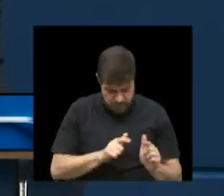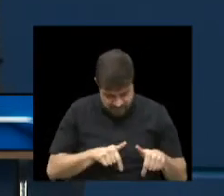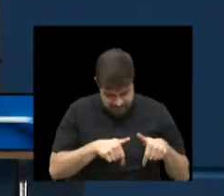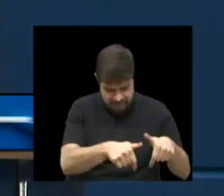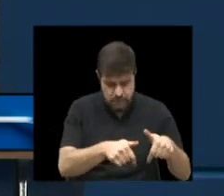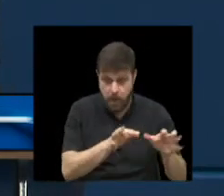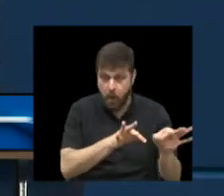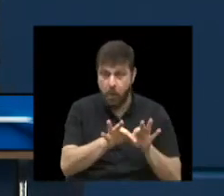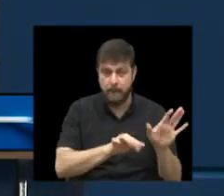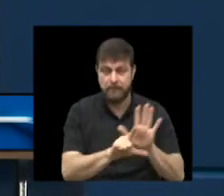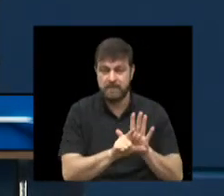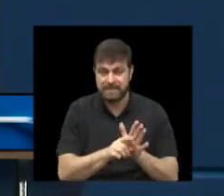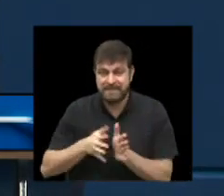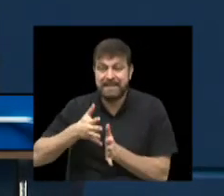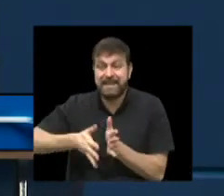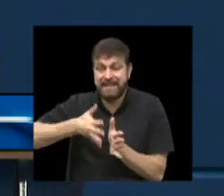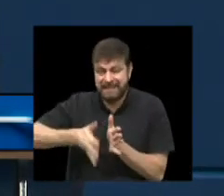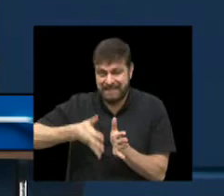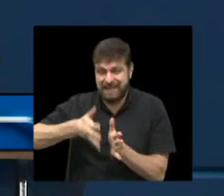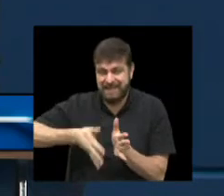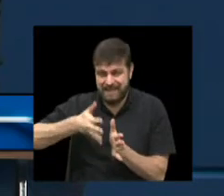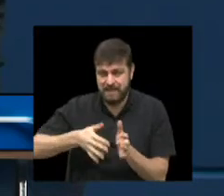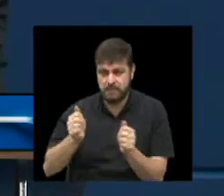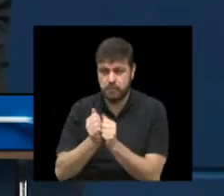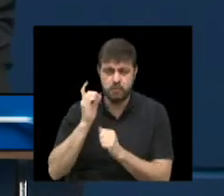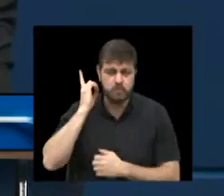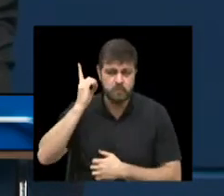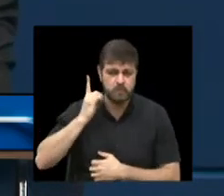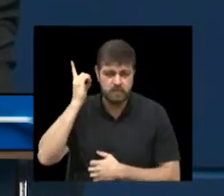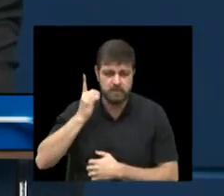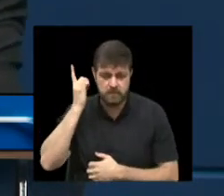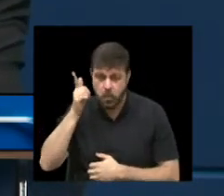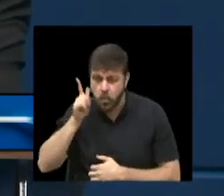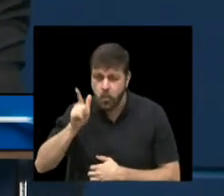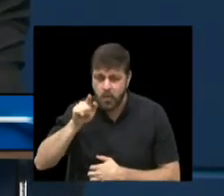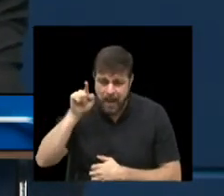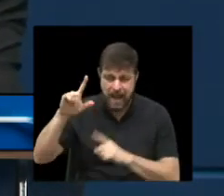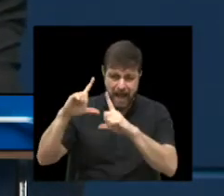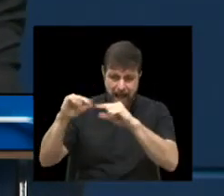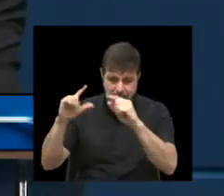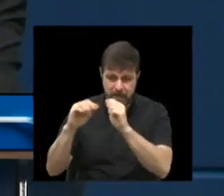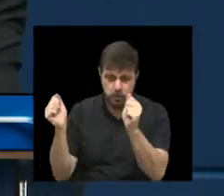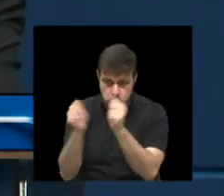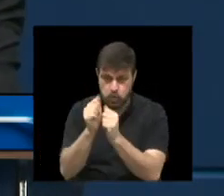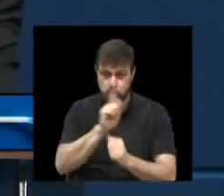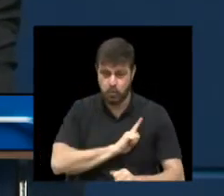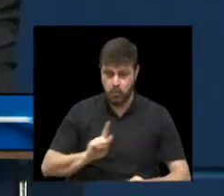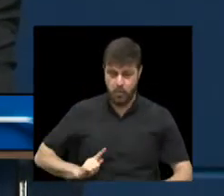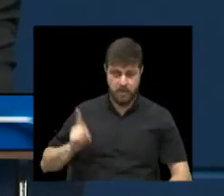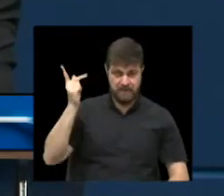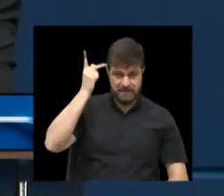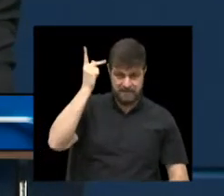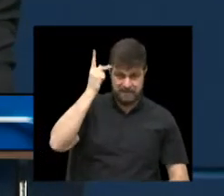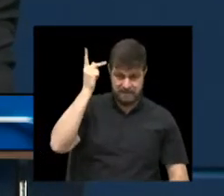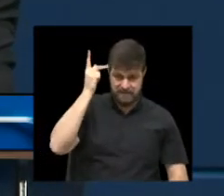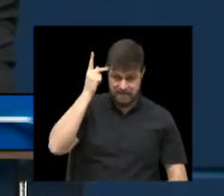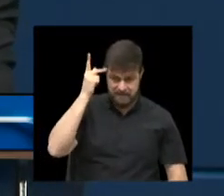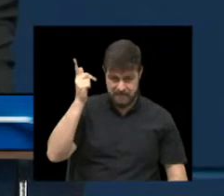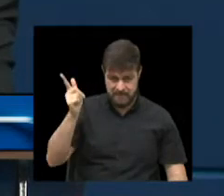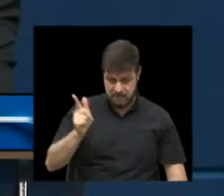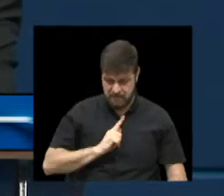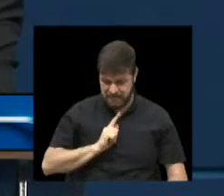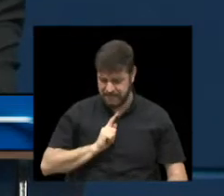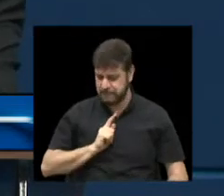aí, juntamente com os deputados, possam ganhar força, juntamente com o governador Geraldo Alckmin, que tem conduzido